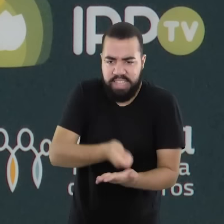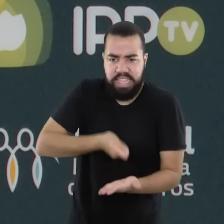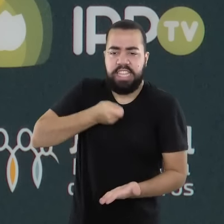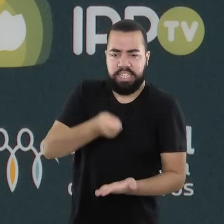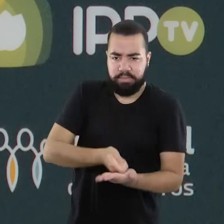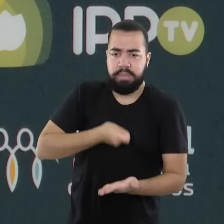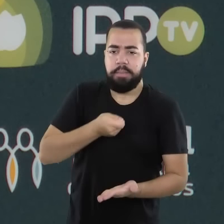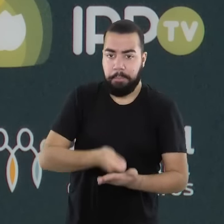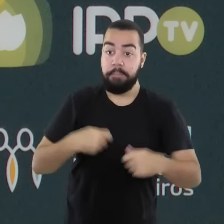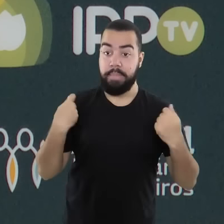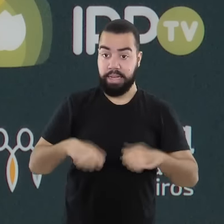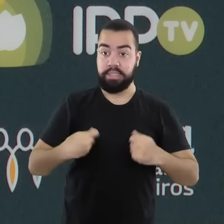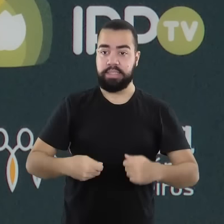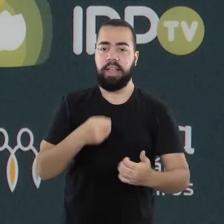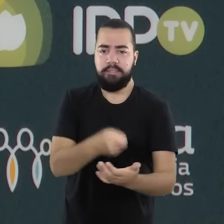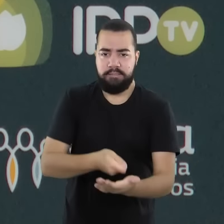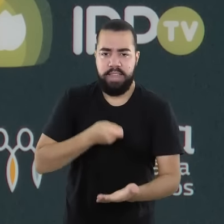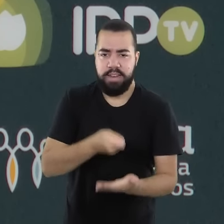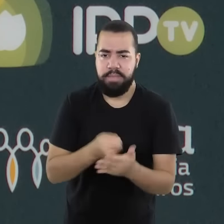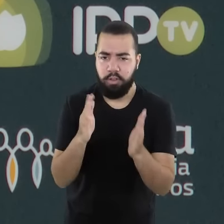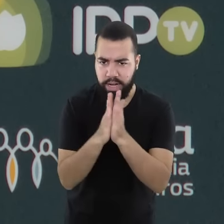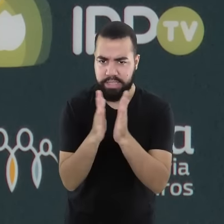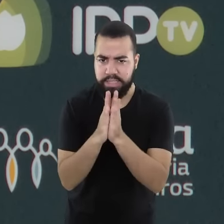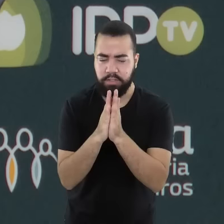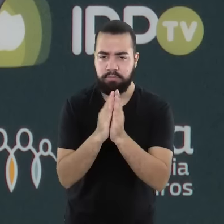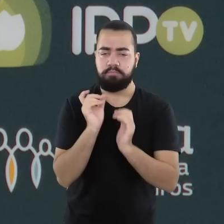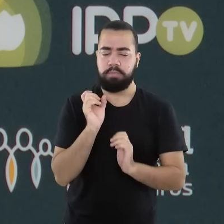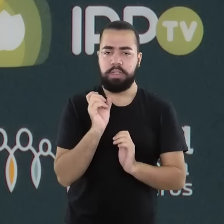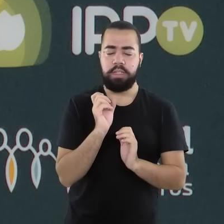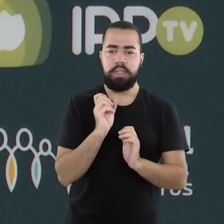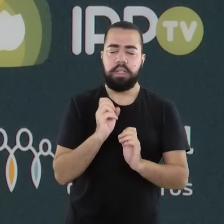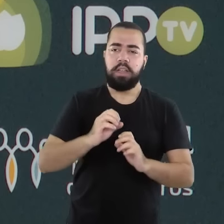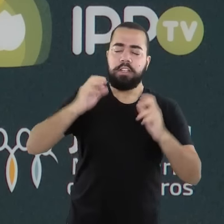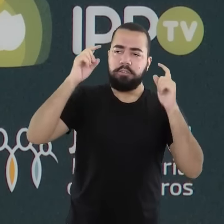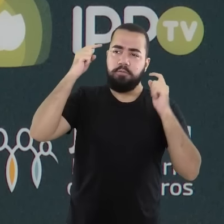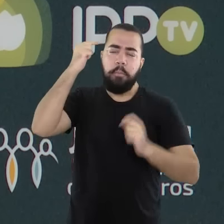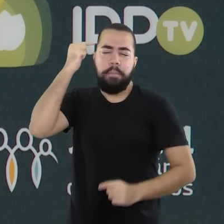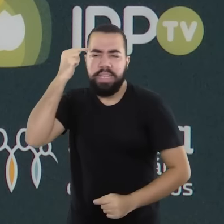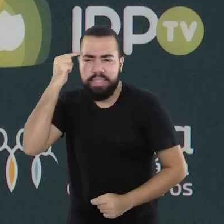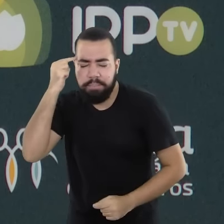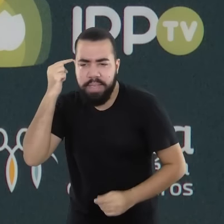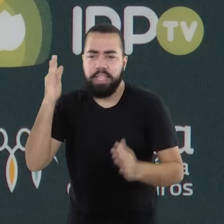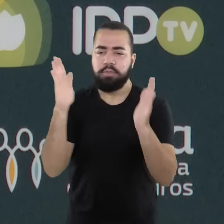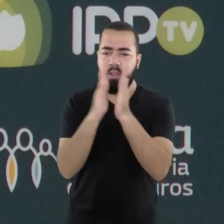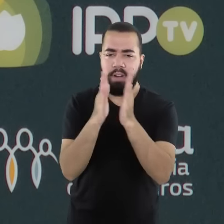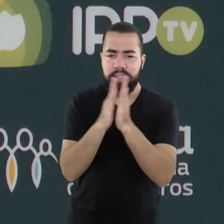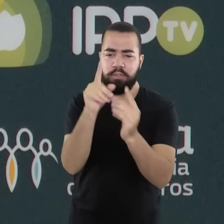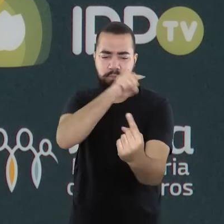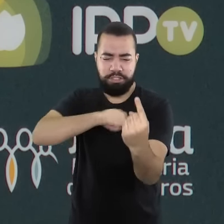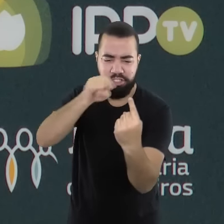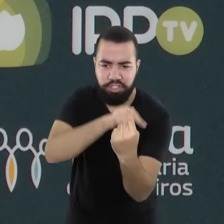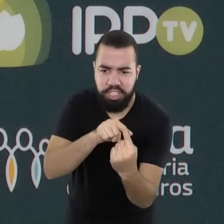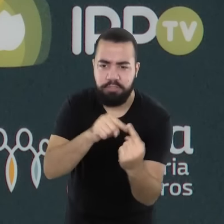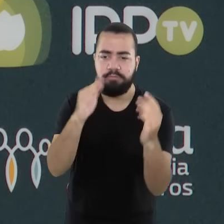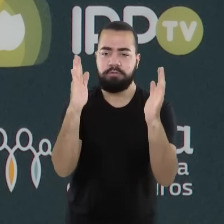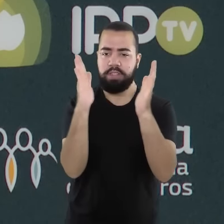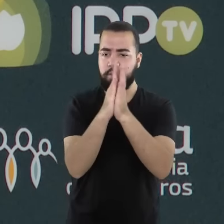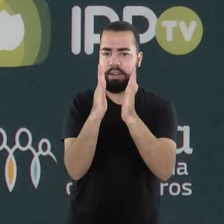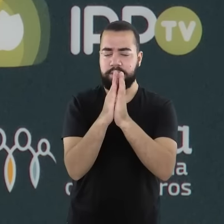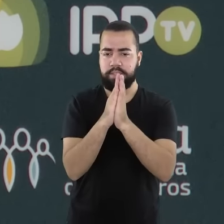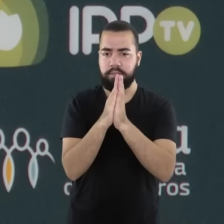dessa busca, dessa oração, não somente a intencionalidade dessa oração, não somente o